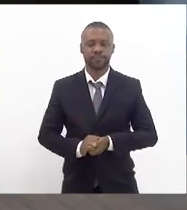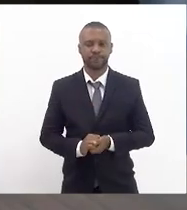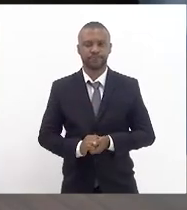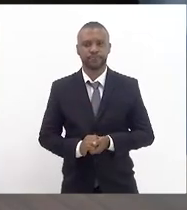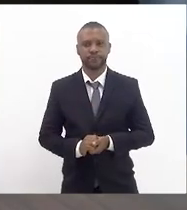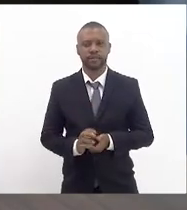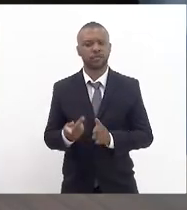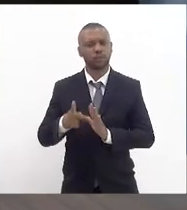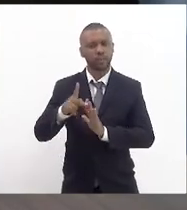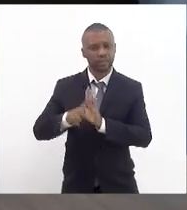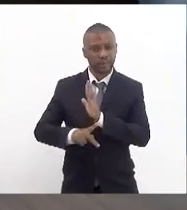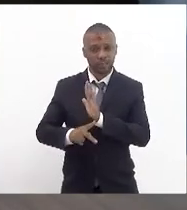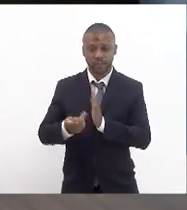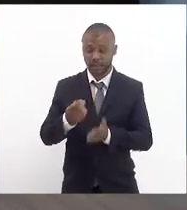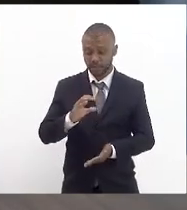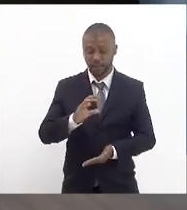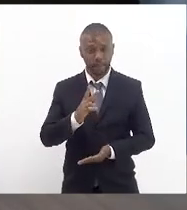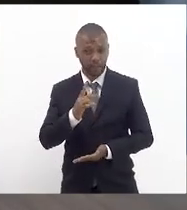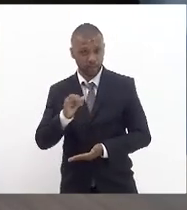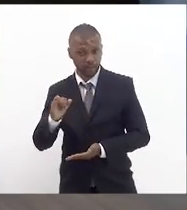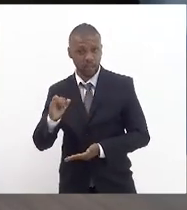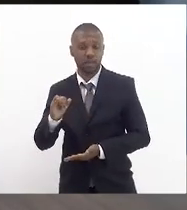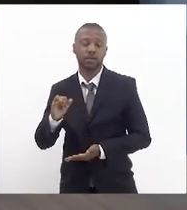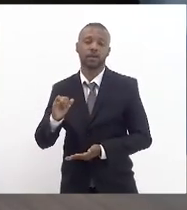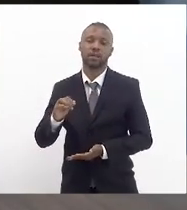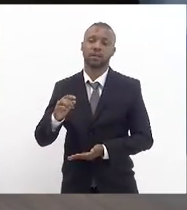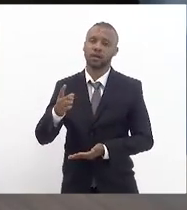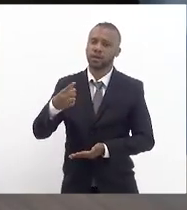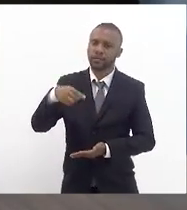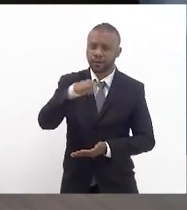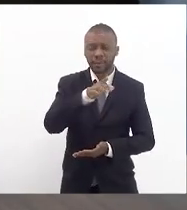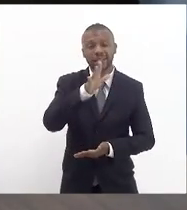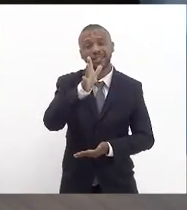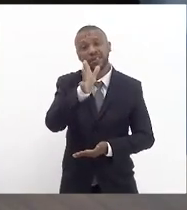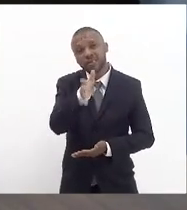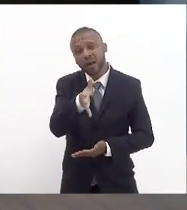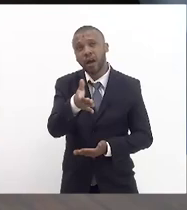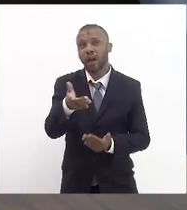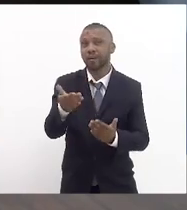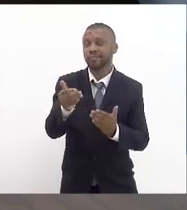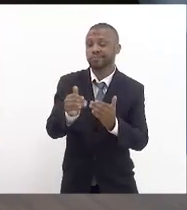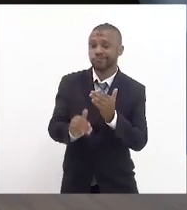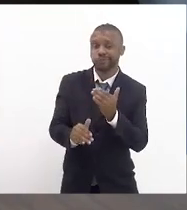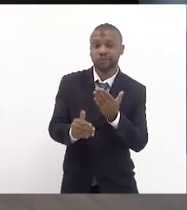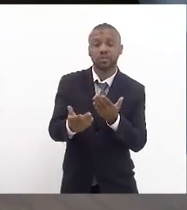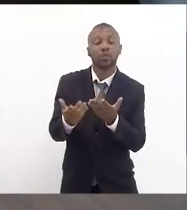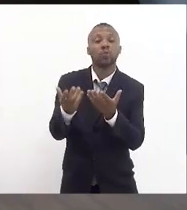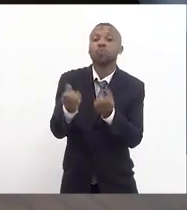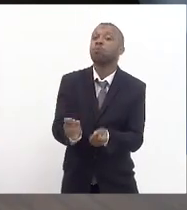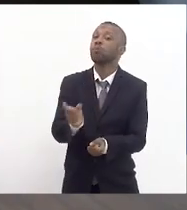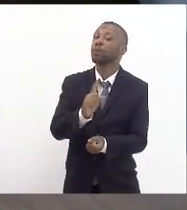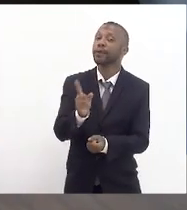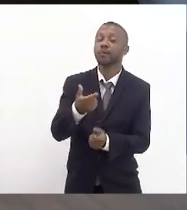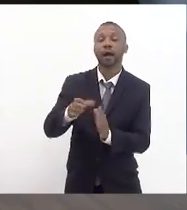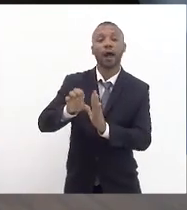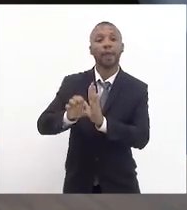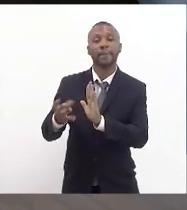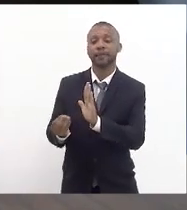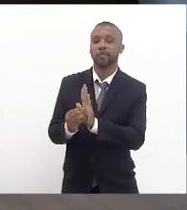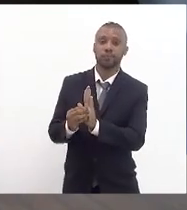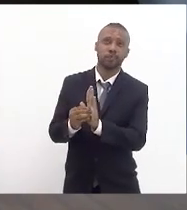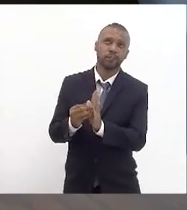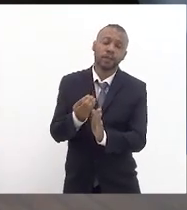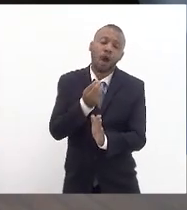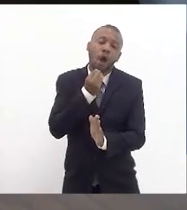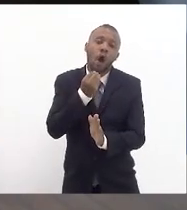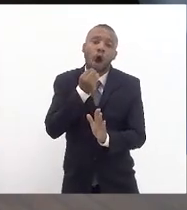nossa CPI, Vossa Excelência já rejeitou a emenda. Evidentemente que no